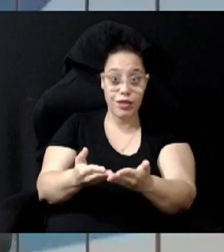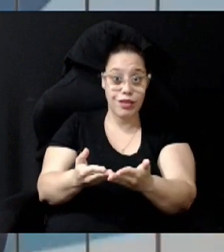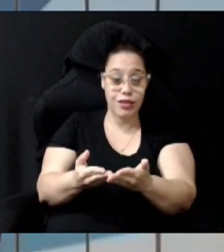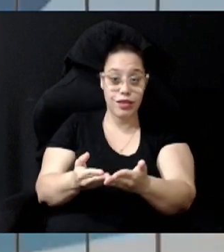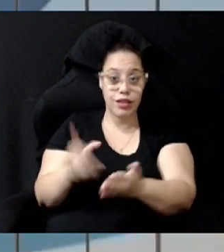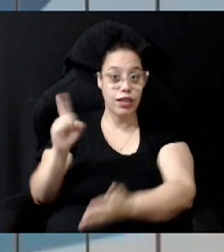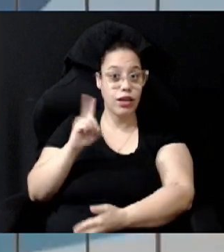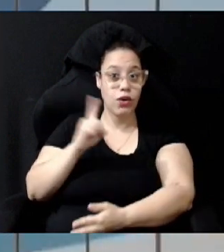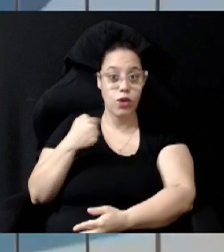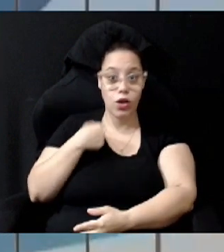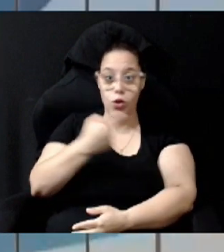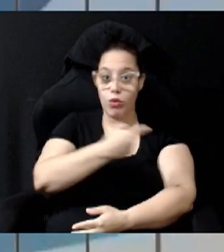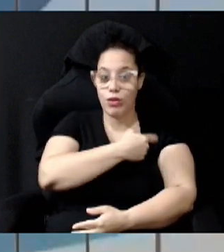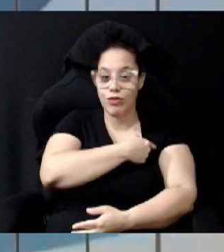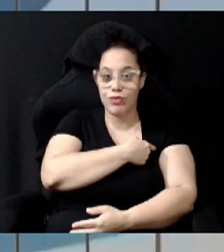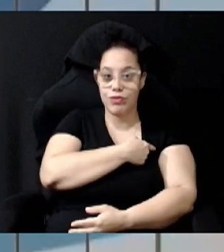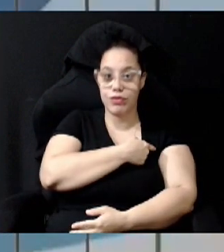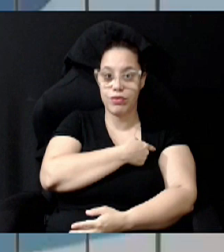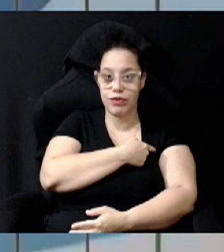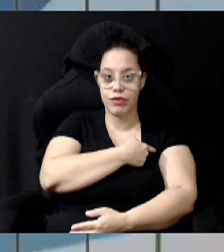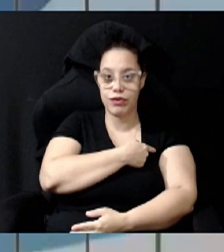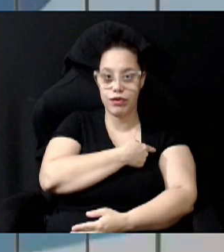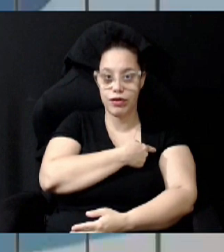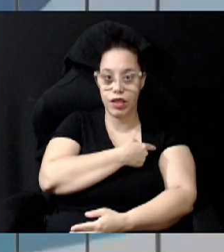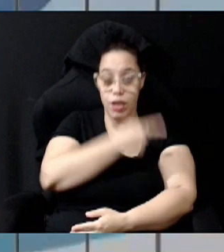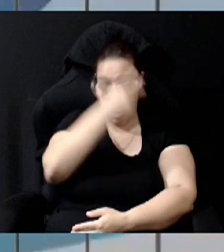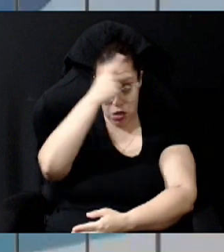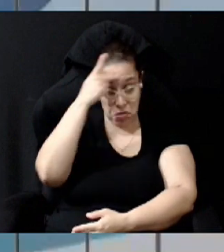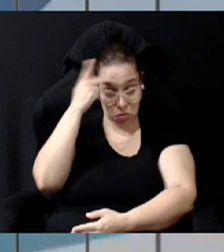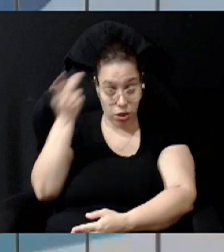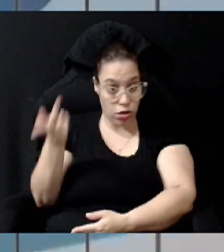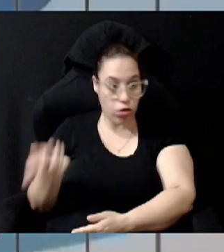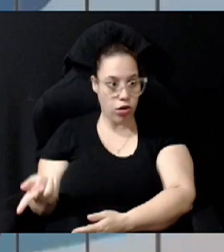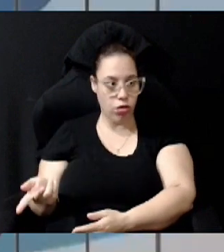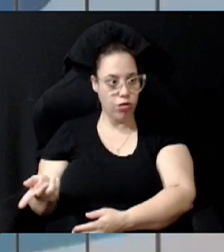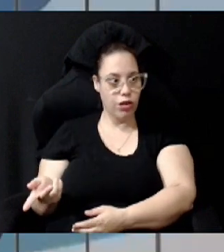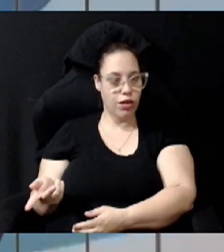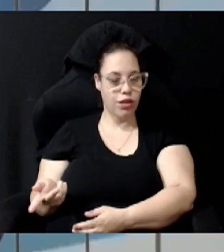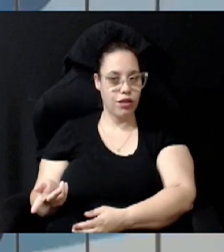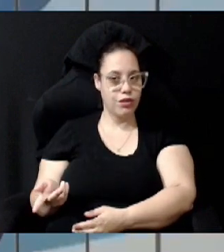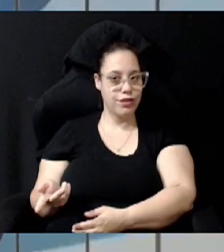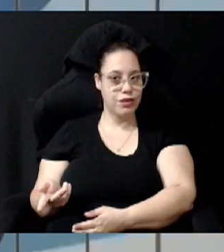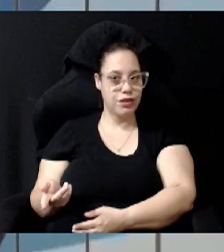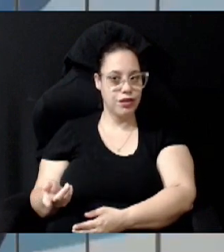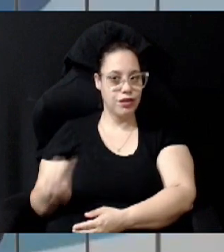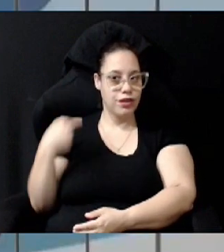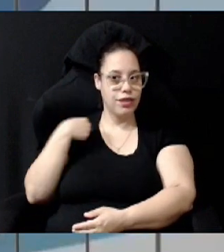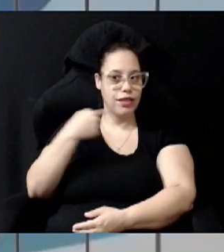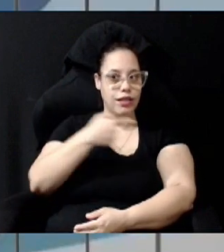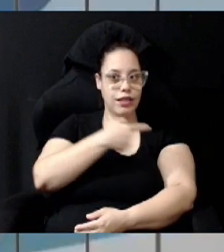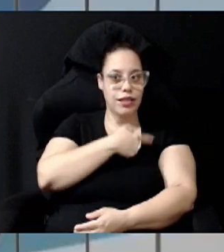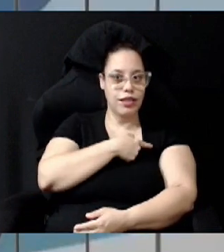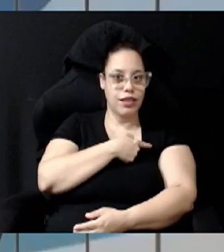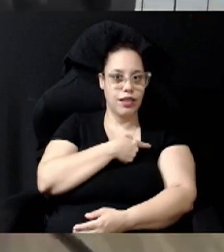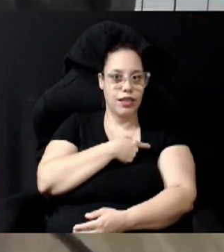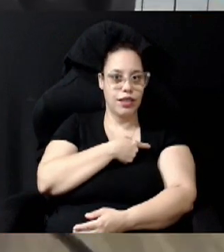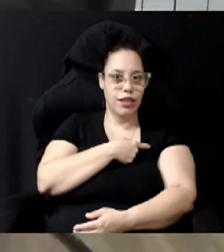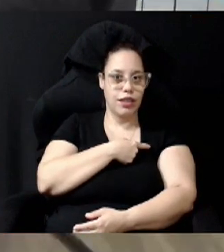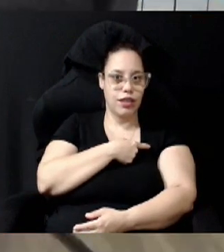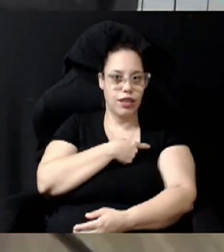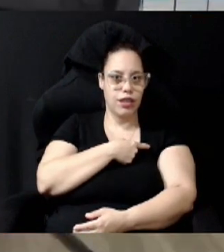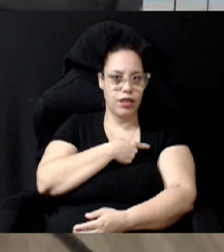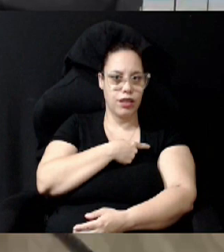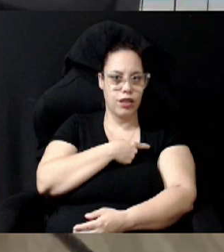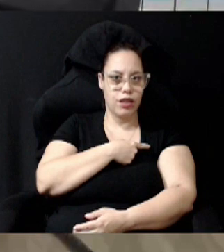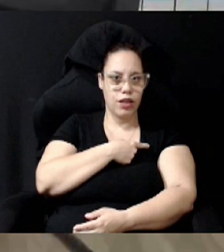nossas, as pessoas negras, né? Não são mais nossas, nós precisamos ser indenizados. O